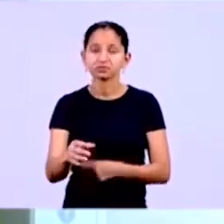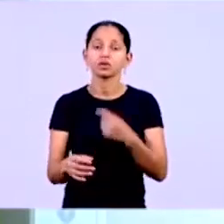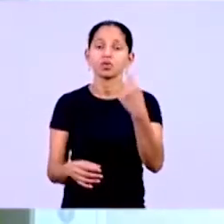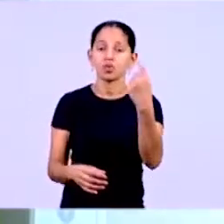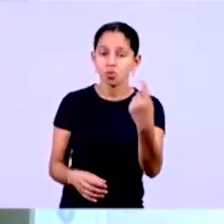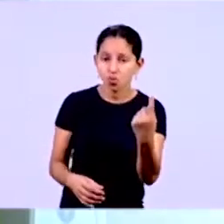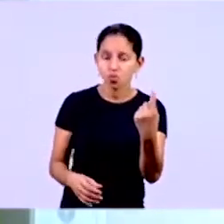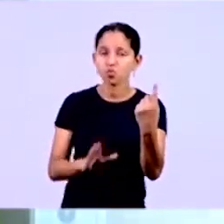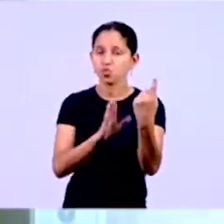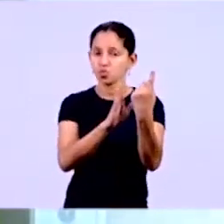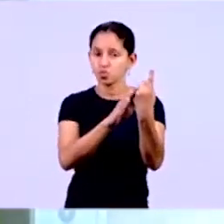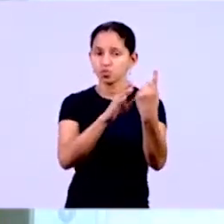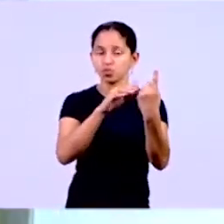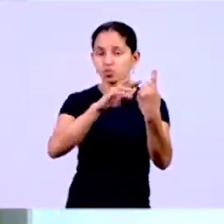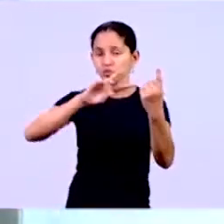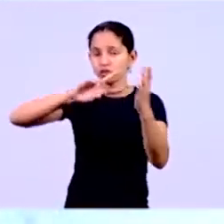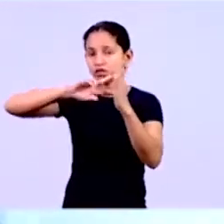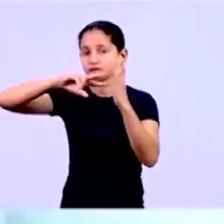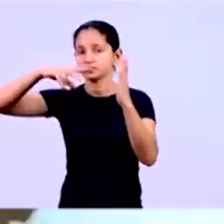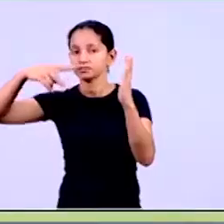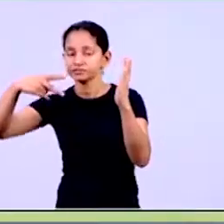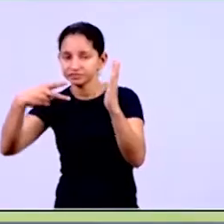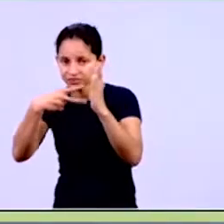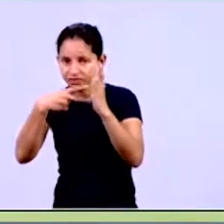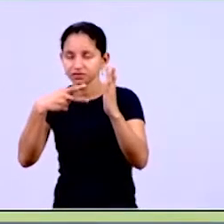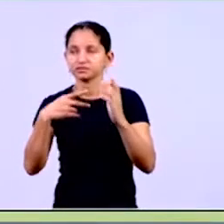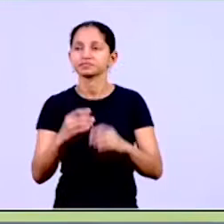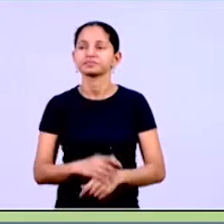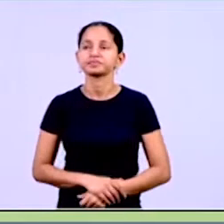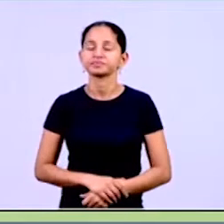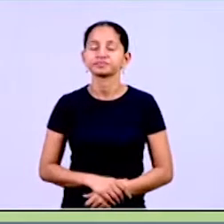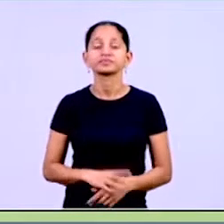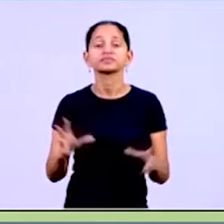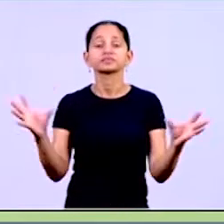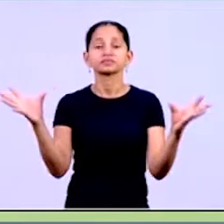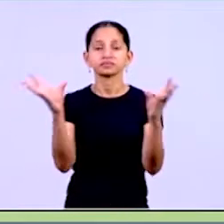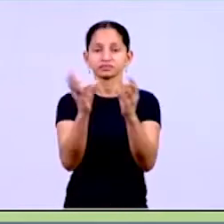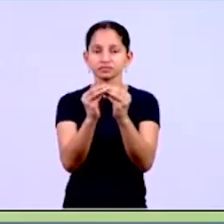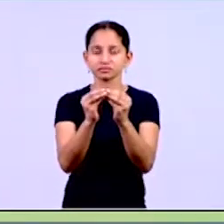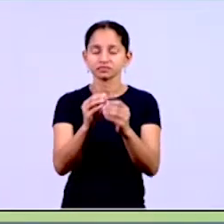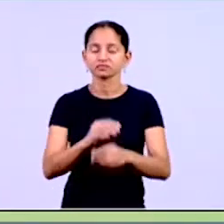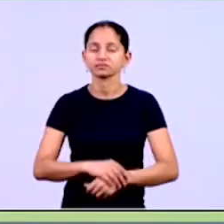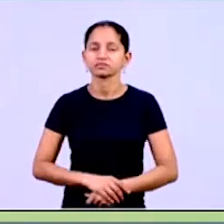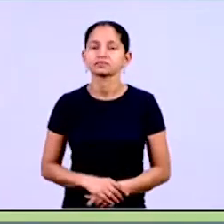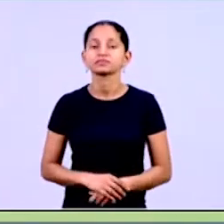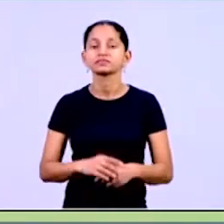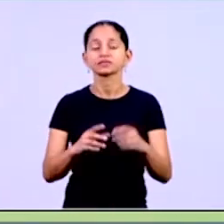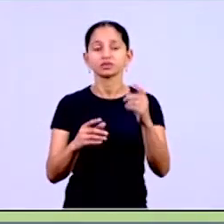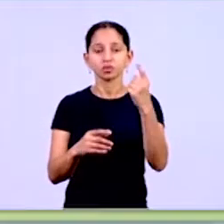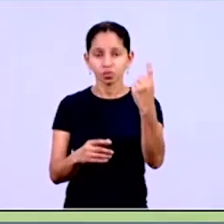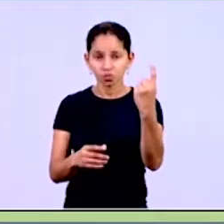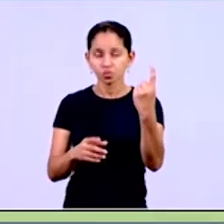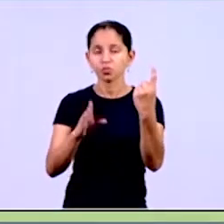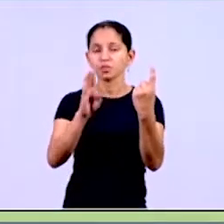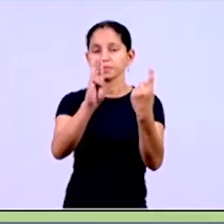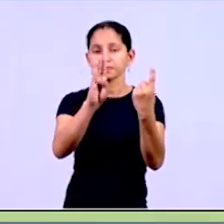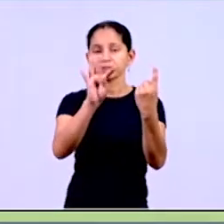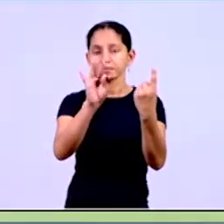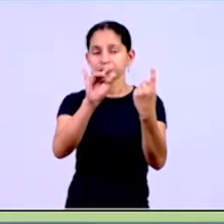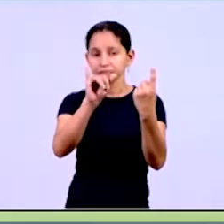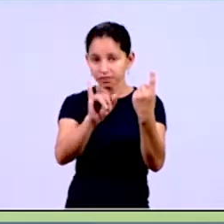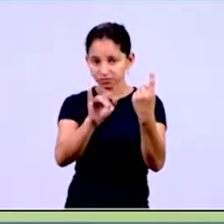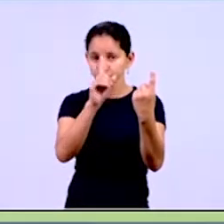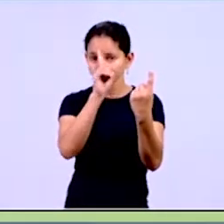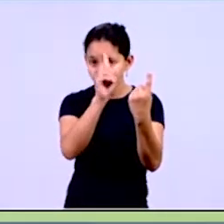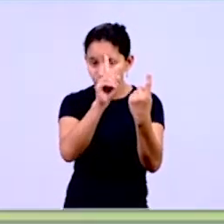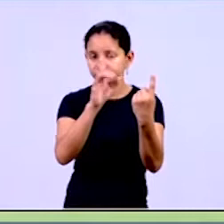que 8 bits. Vamos lá fazer uma revisãozinha aqui. O bit, gente, um bit é a menor